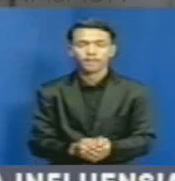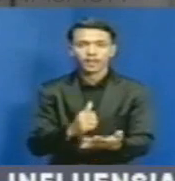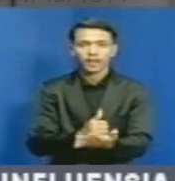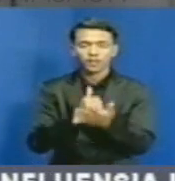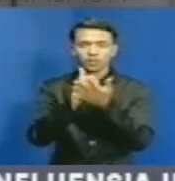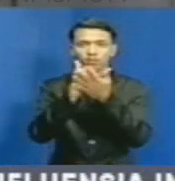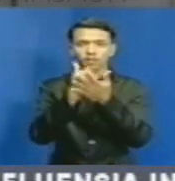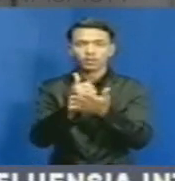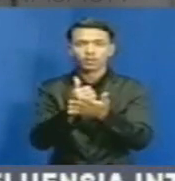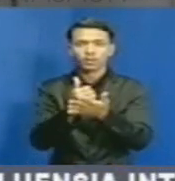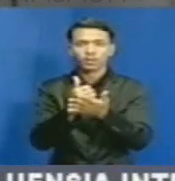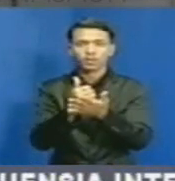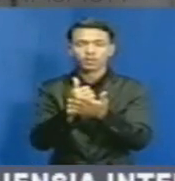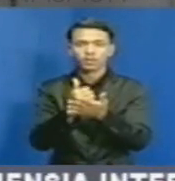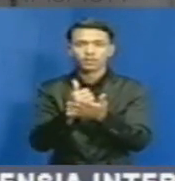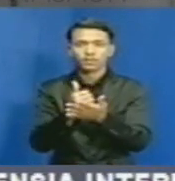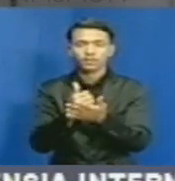Apoio nos